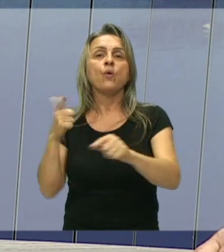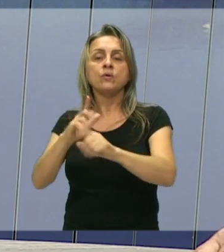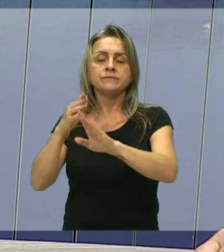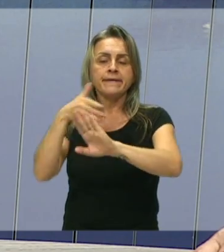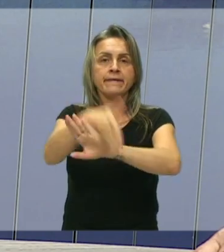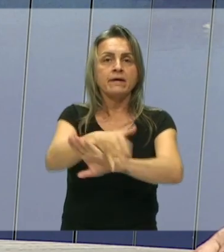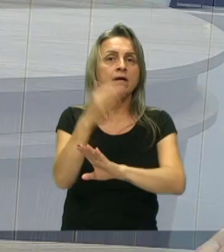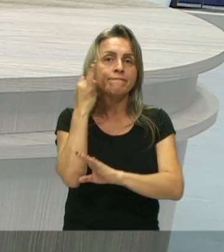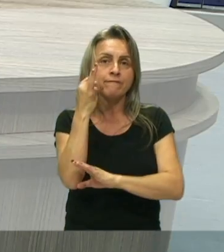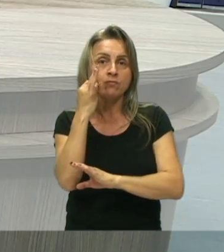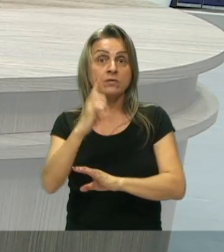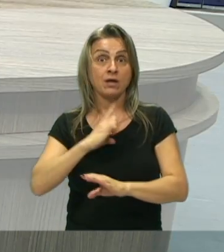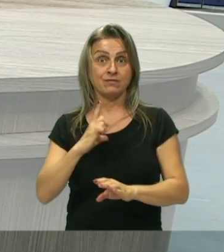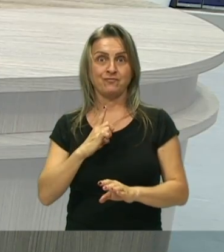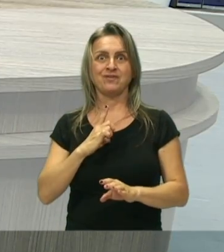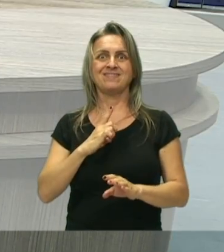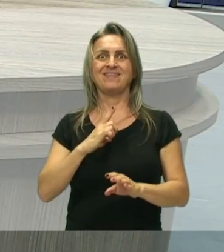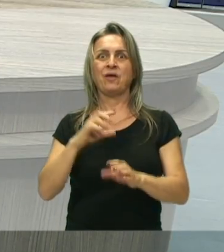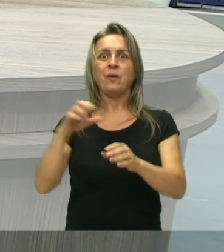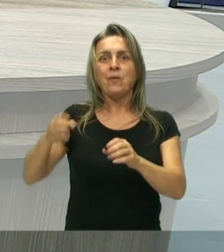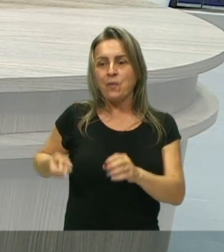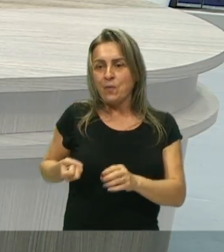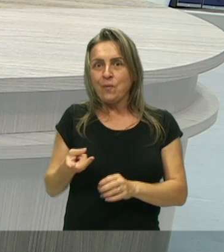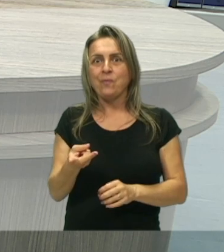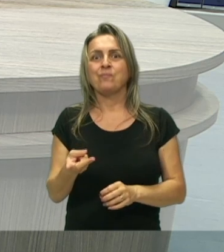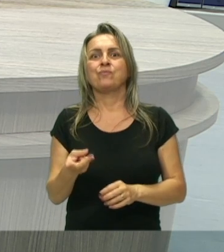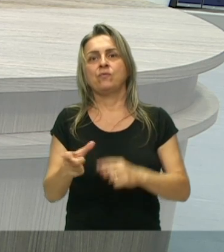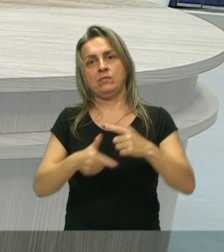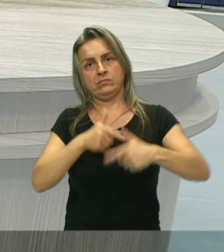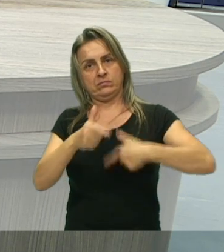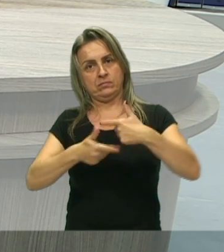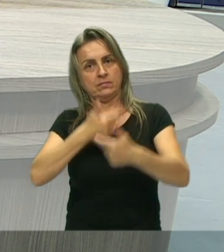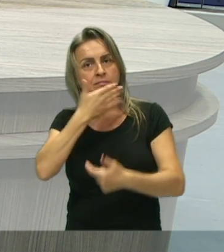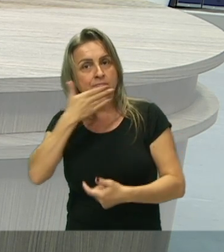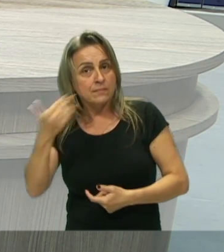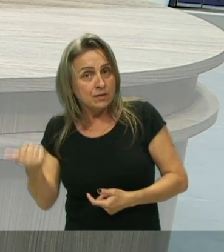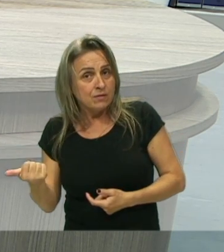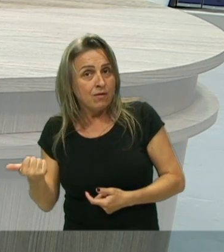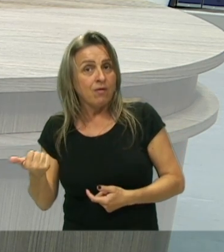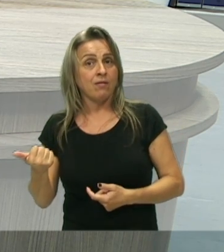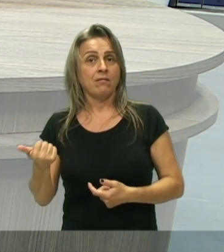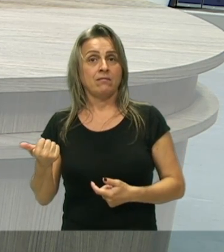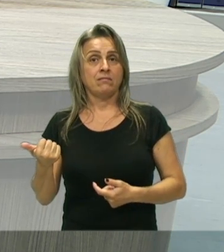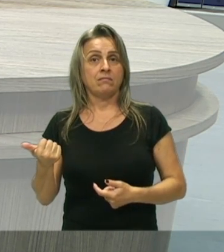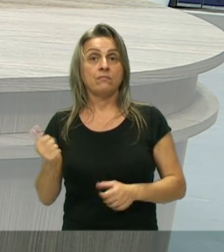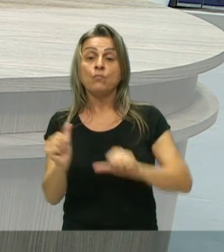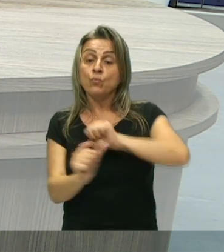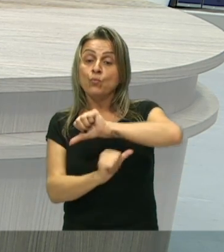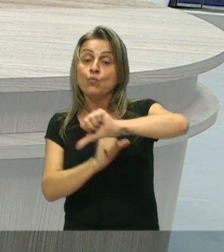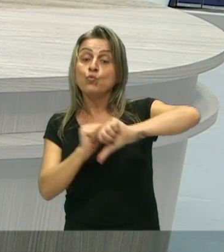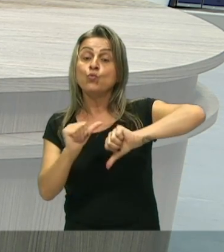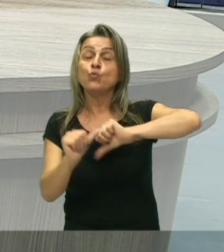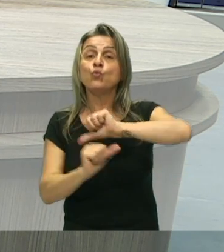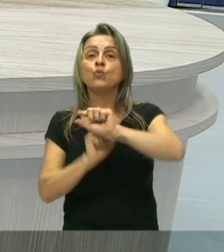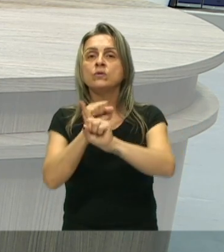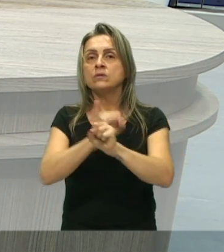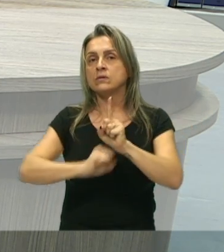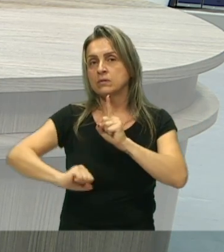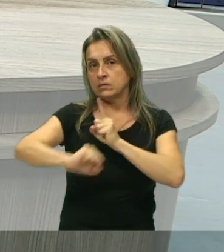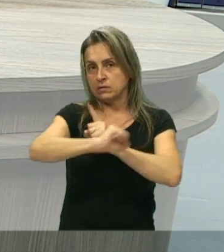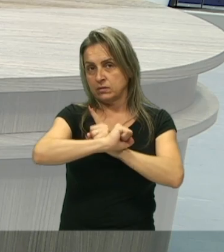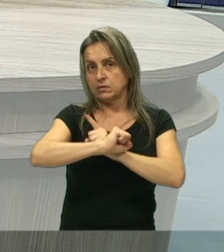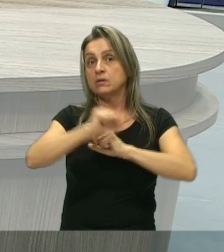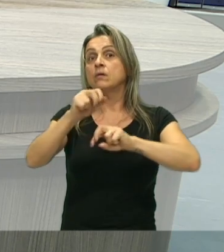emprego melhor, a uma renda melhor, ela muda de patamar social. E por isso que a saúde, ela não pode